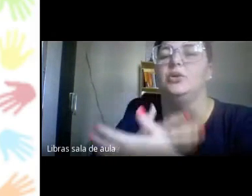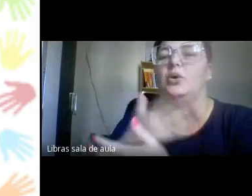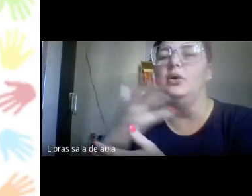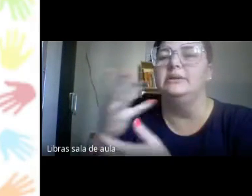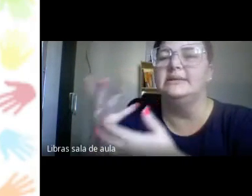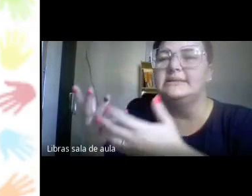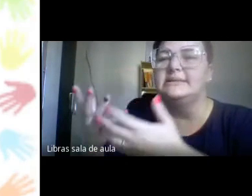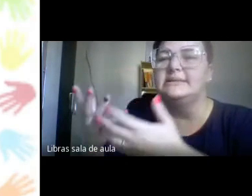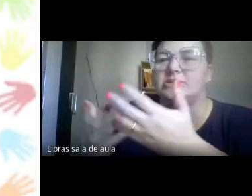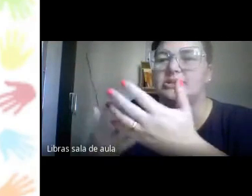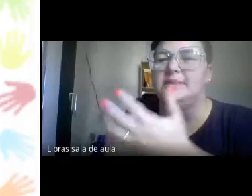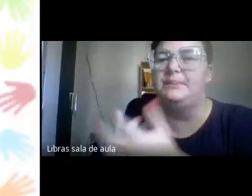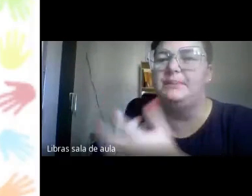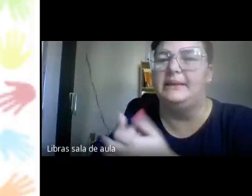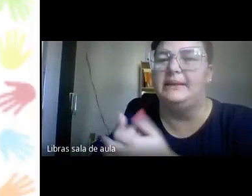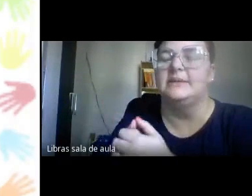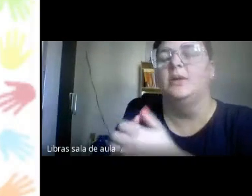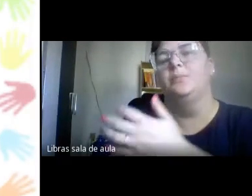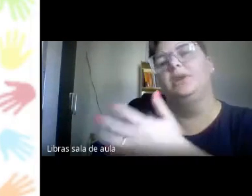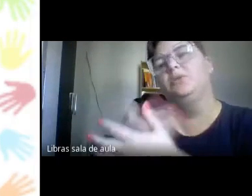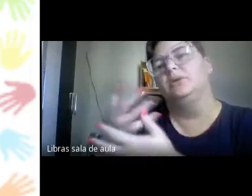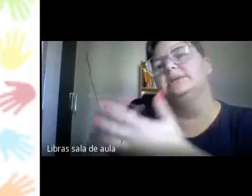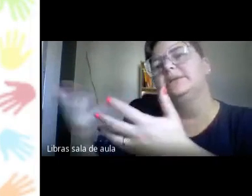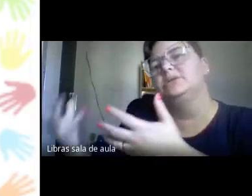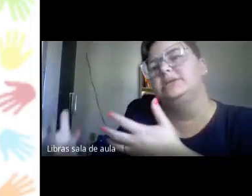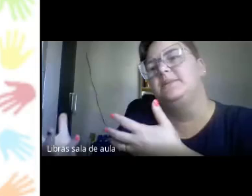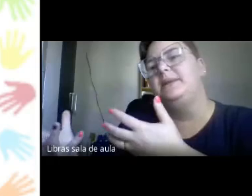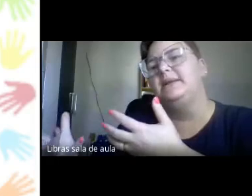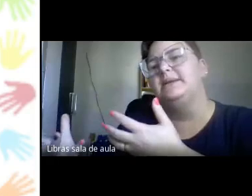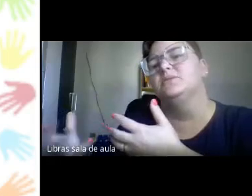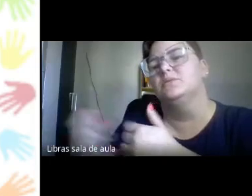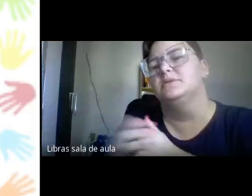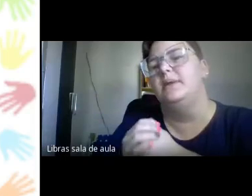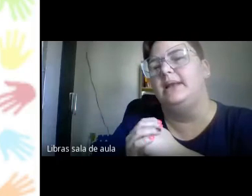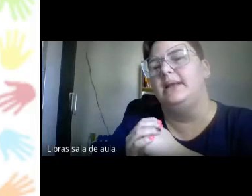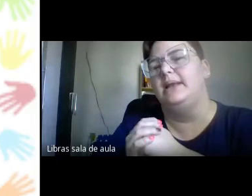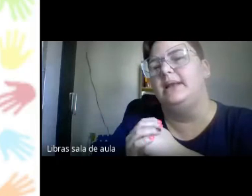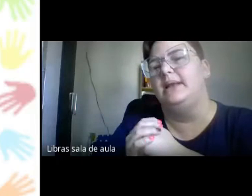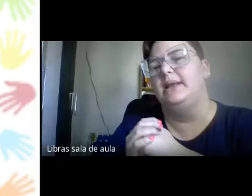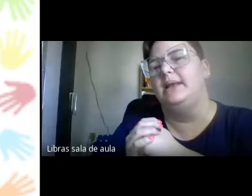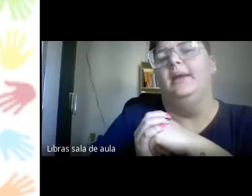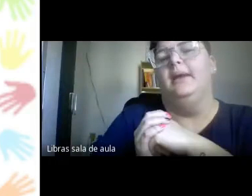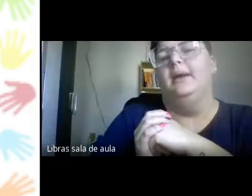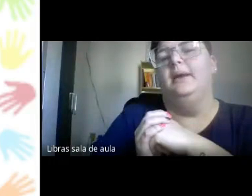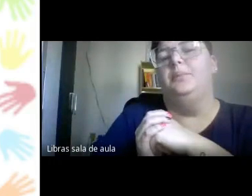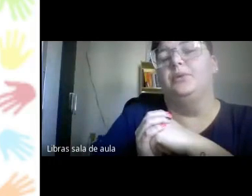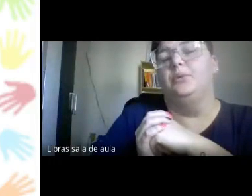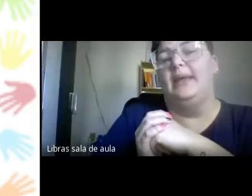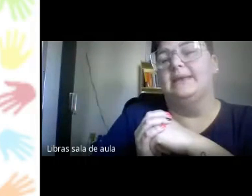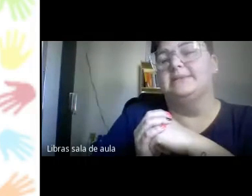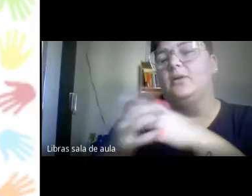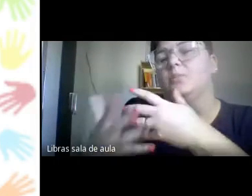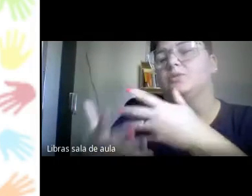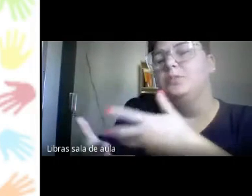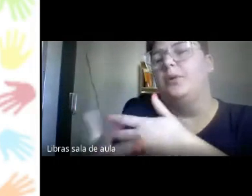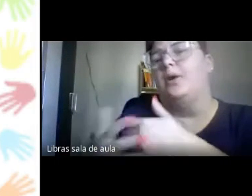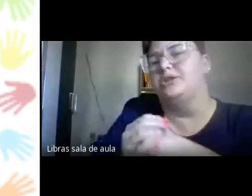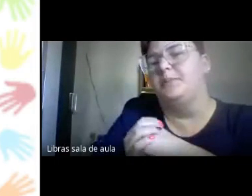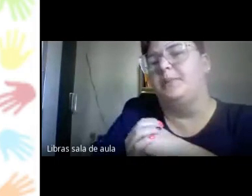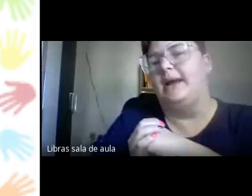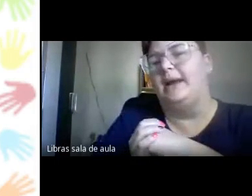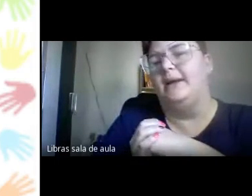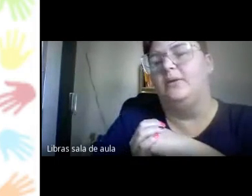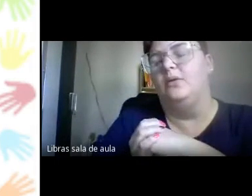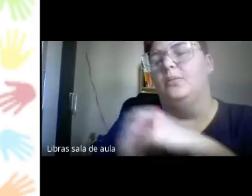em todas as disciplinas, porque todas as disciplinas usam a língua portuguesa como